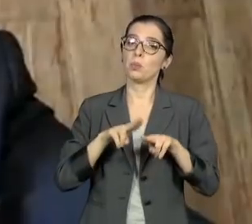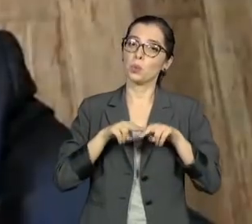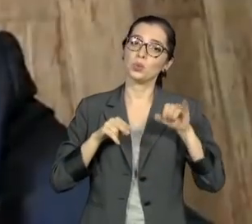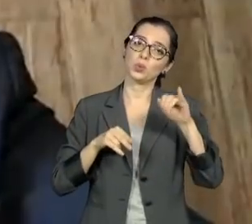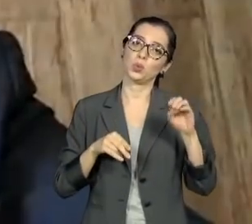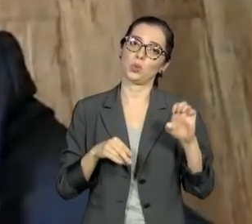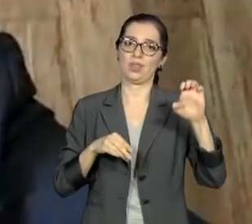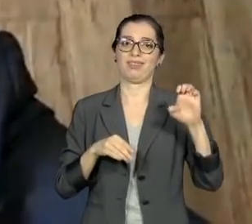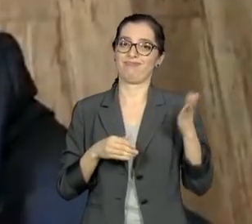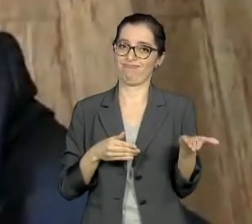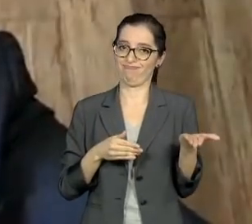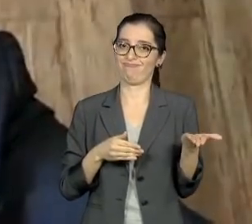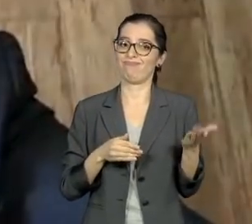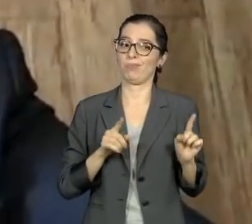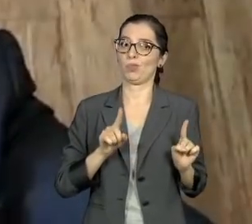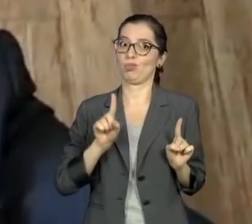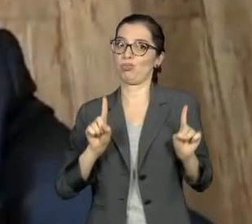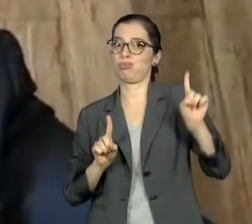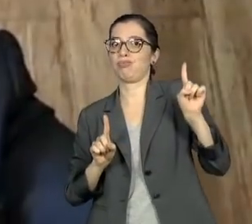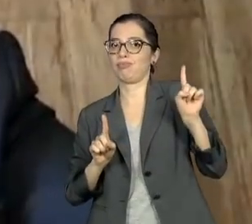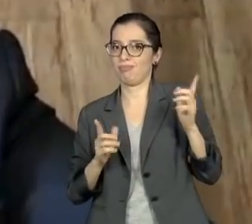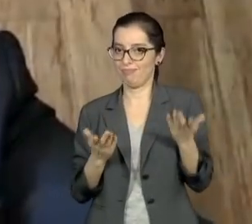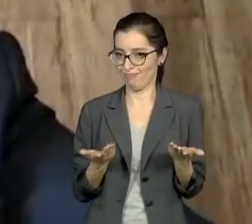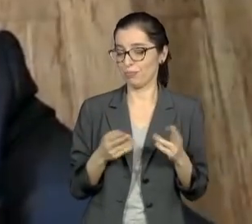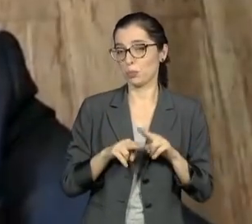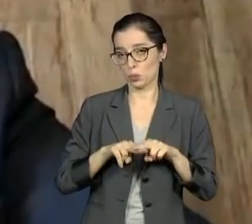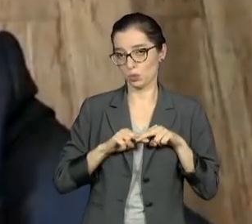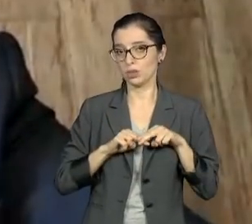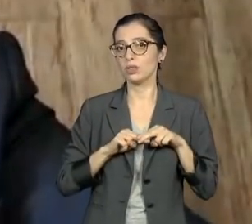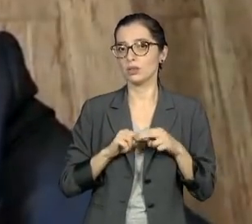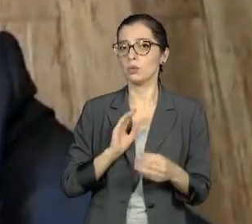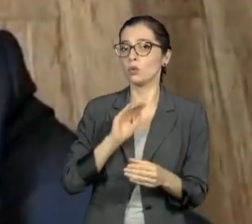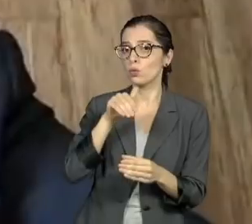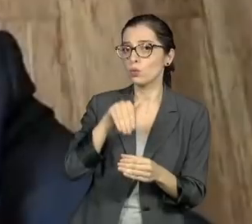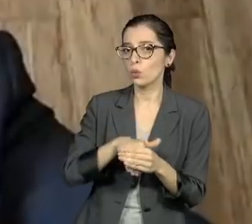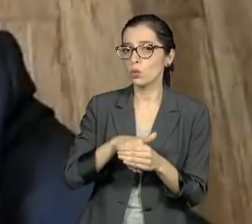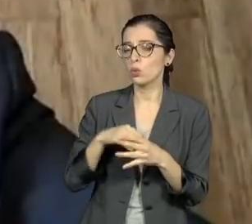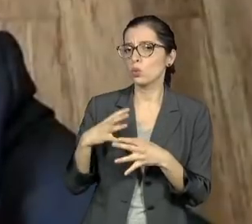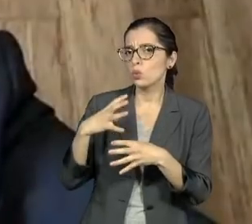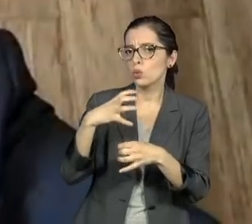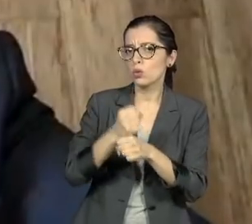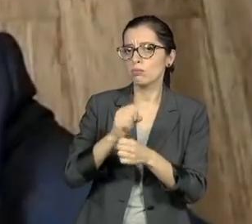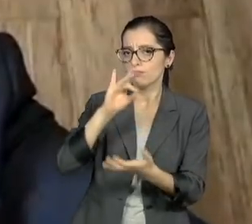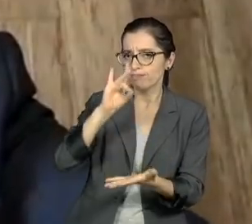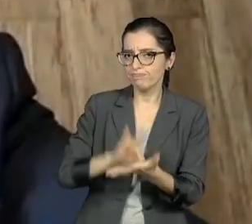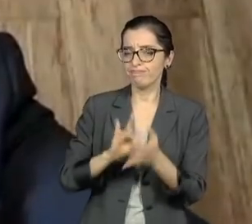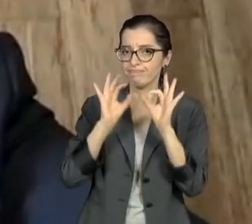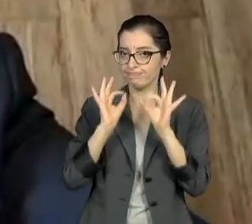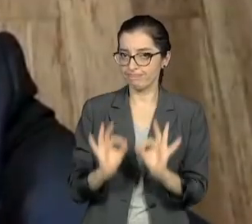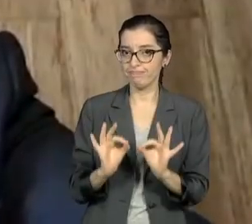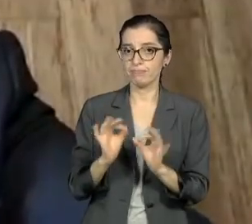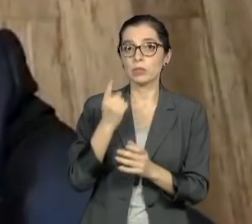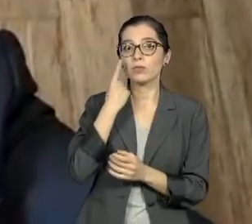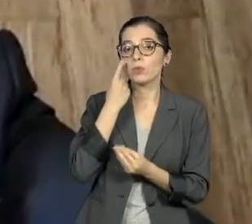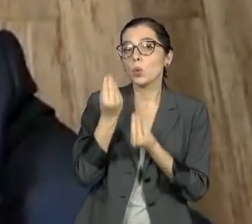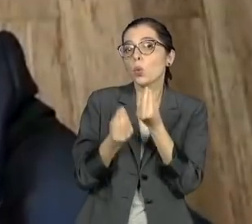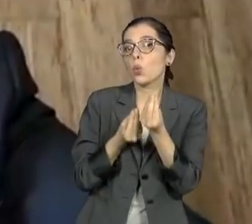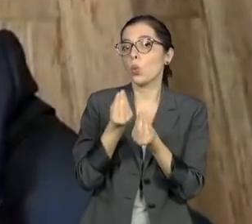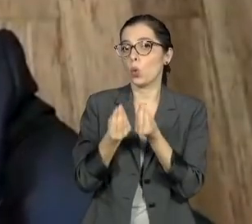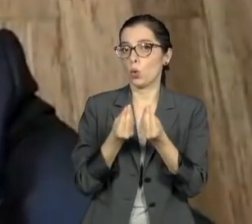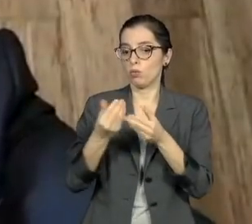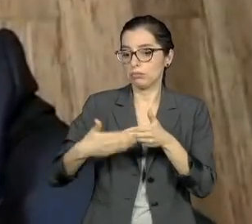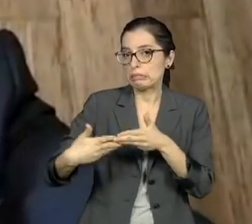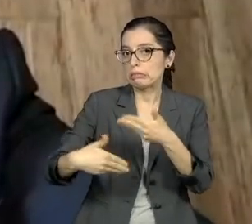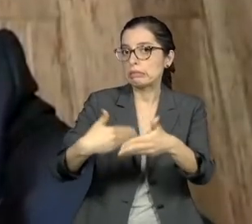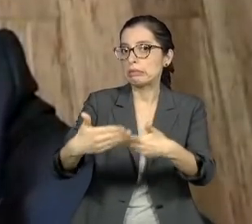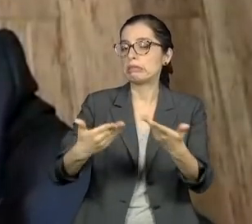vontade é de brigar por cada voto, de garantir que todos os votos sejam contados e levar as consequências jurídicas mais